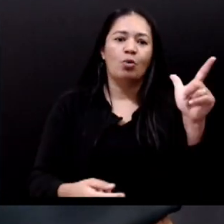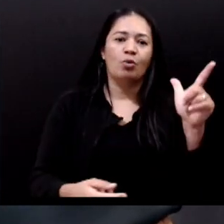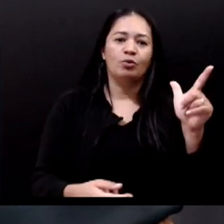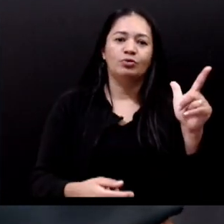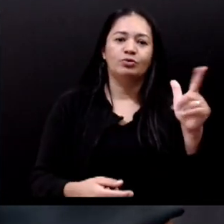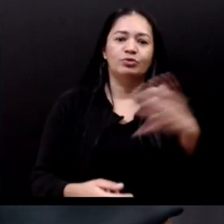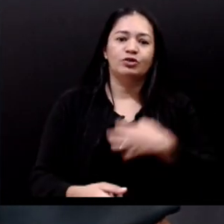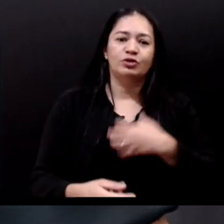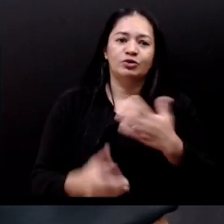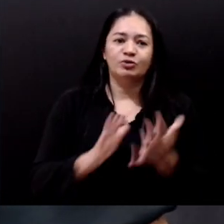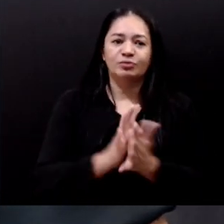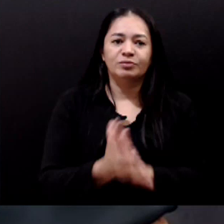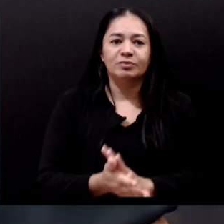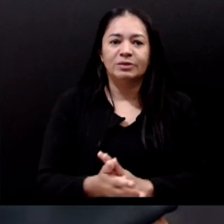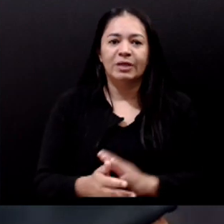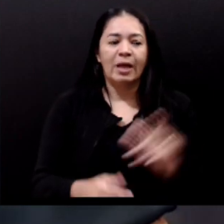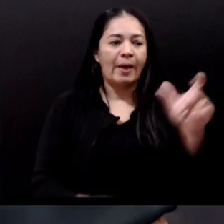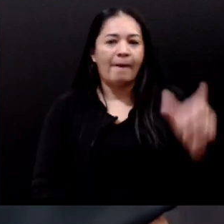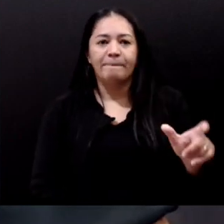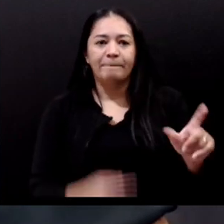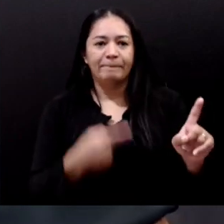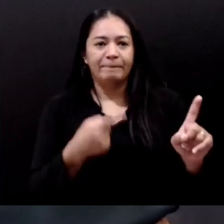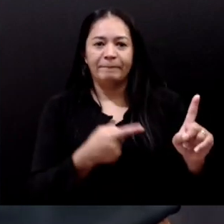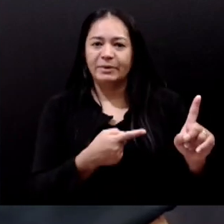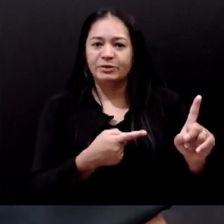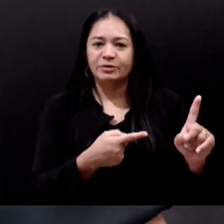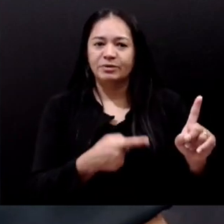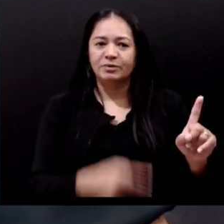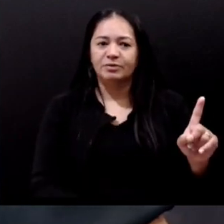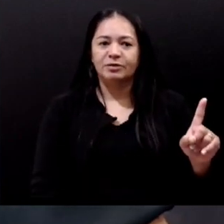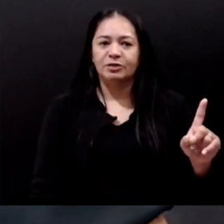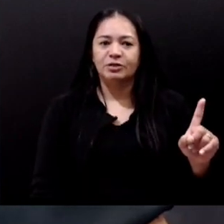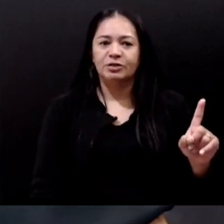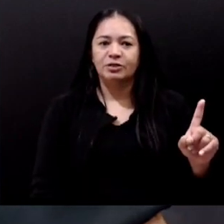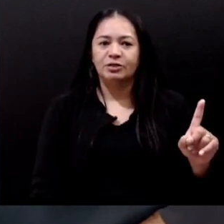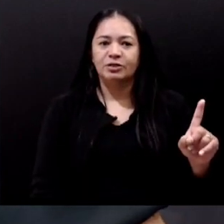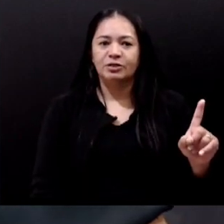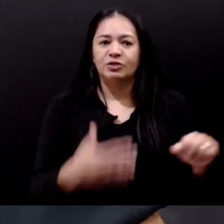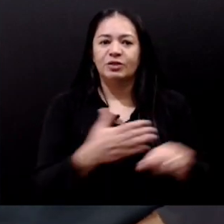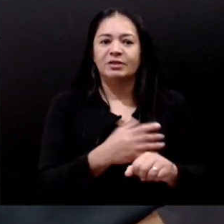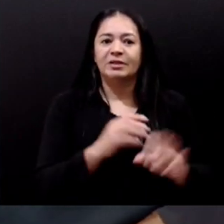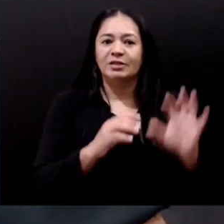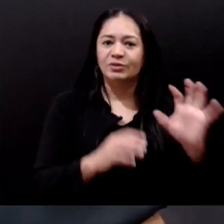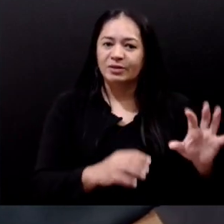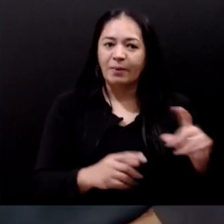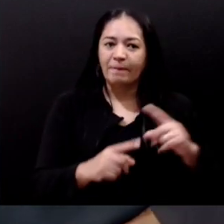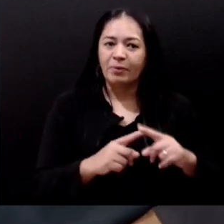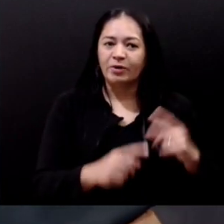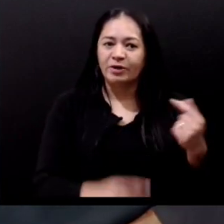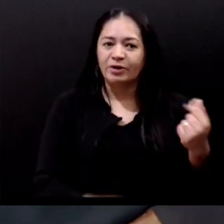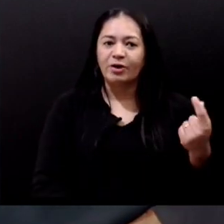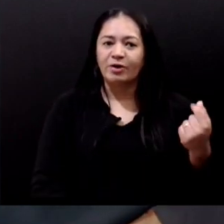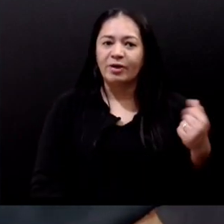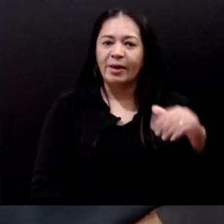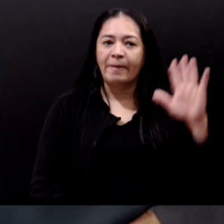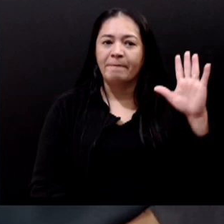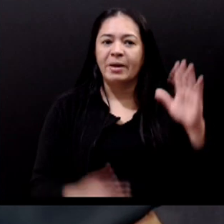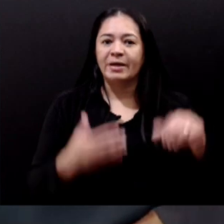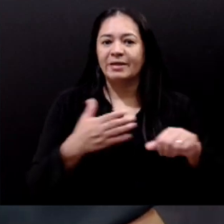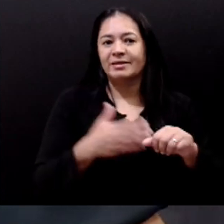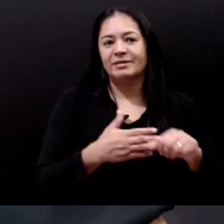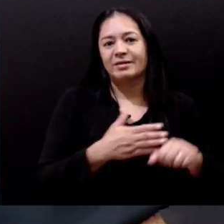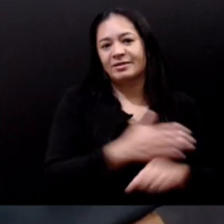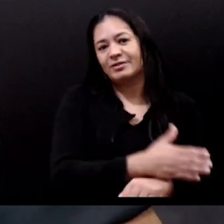a Uhum. pessoa que ou ela só tem acesso a isso porque financeiramente é muito Uhum. mais acessível. Uhum. Então, se você